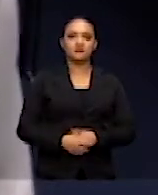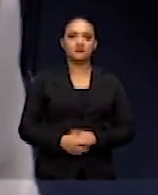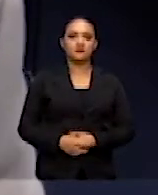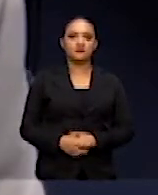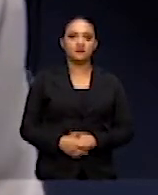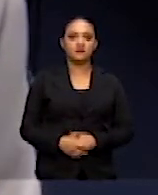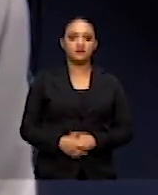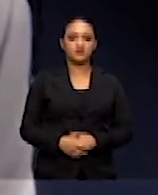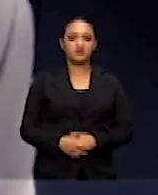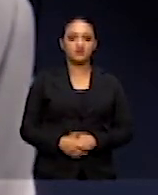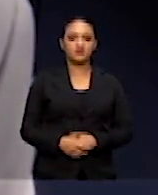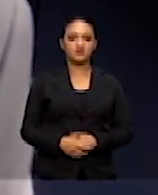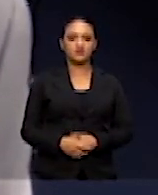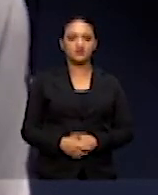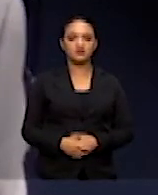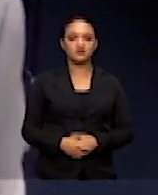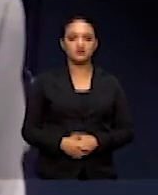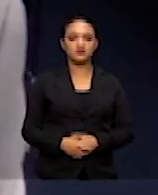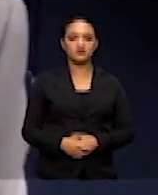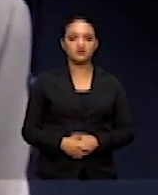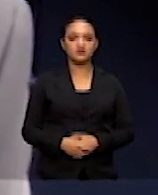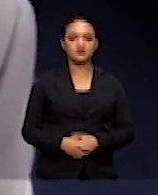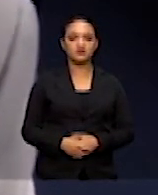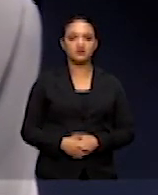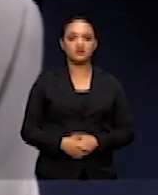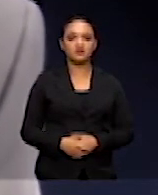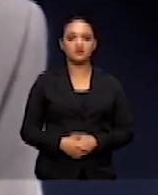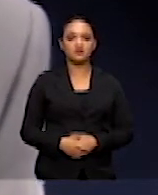Excelentíssimo senhor membro do Ministério Público Federal.